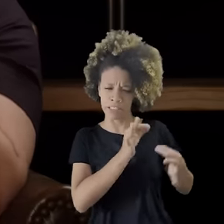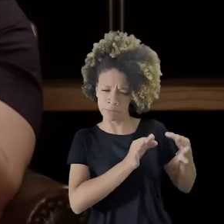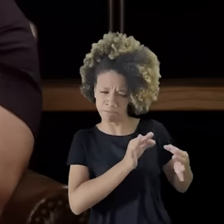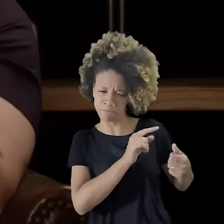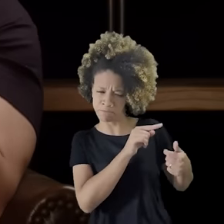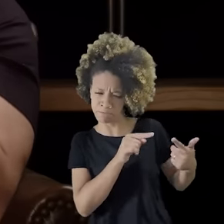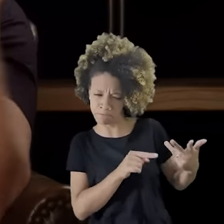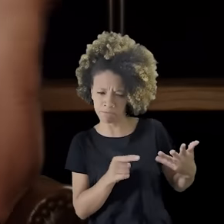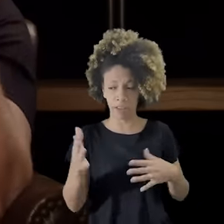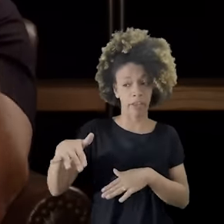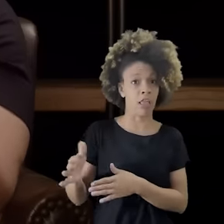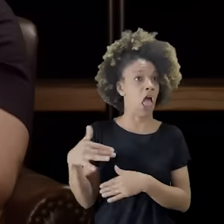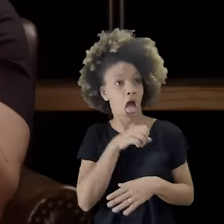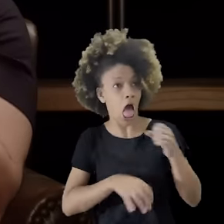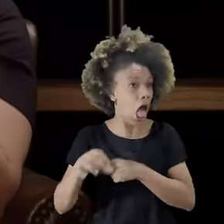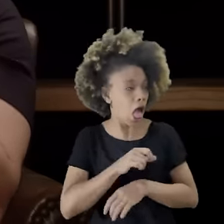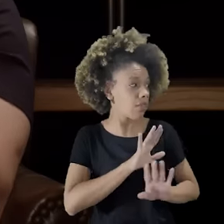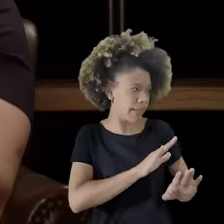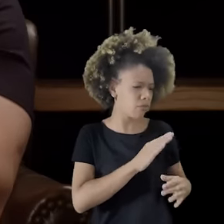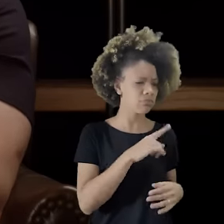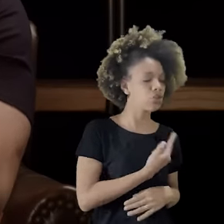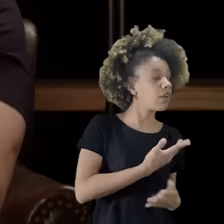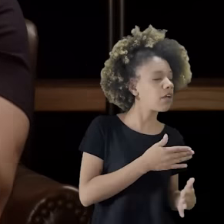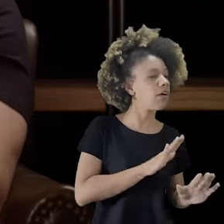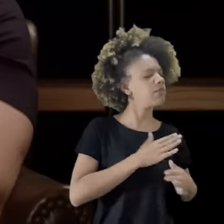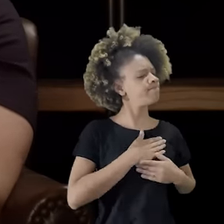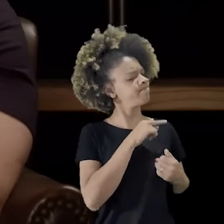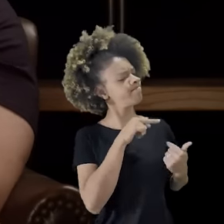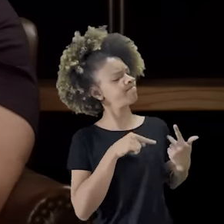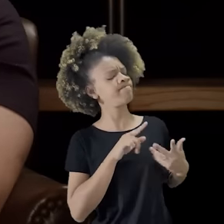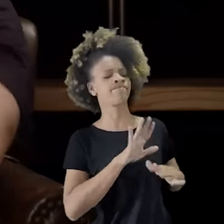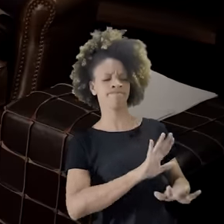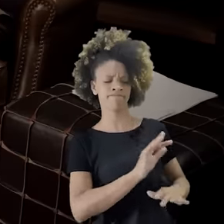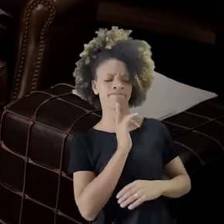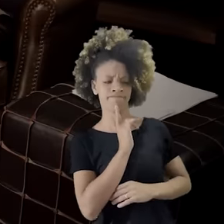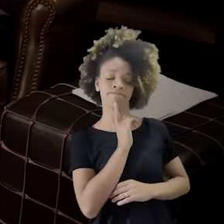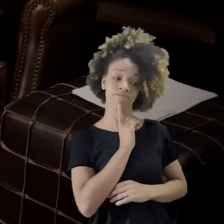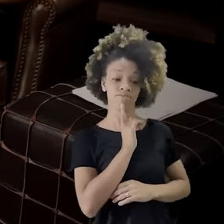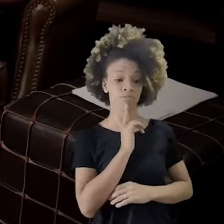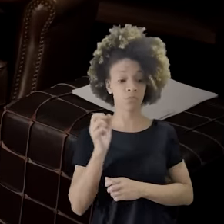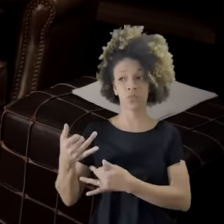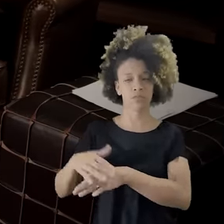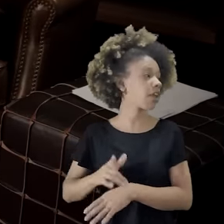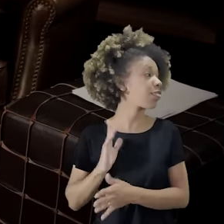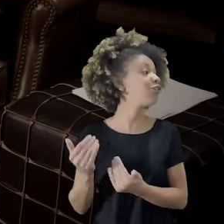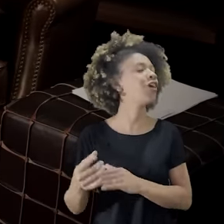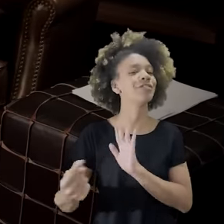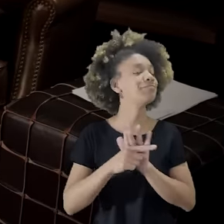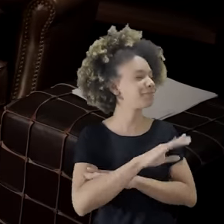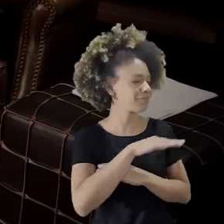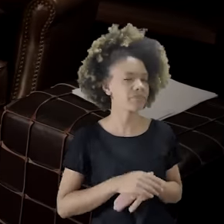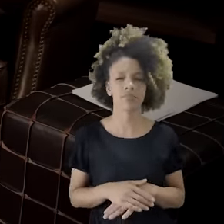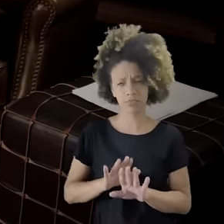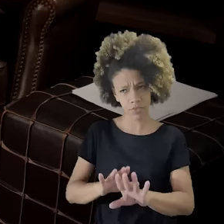mais do que do que essa galera toda jovem a gente joga acaba comentando mais erros faz sentido tem que ter um jovem quer fazer uma pergunta eu acho que tem um lance das